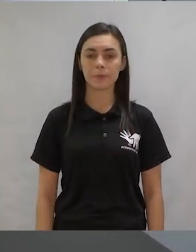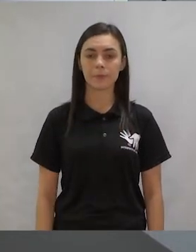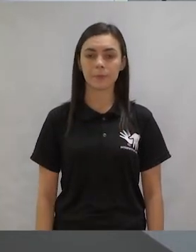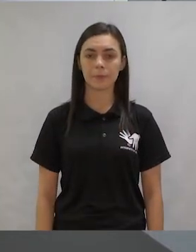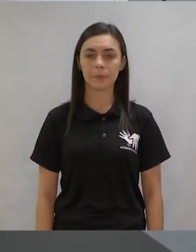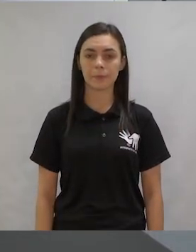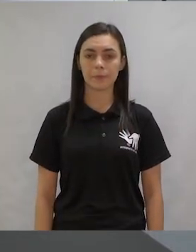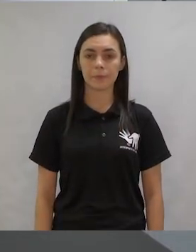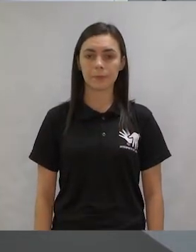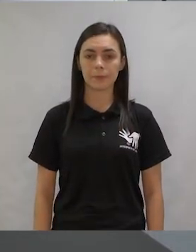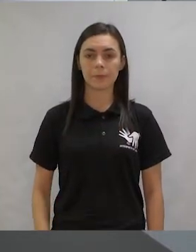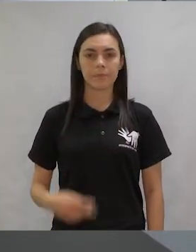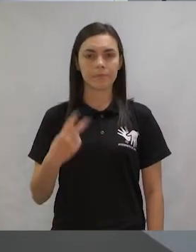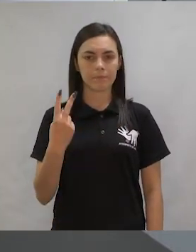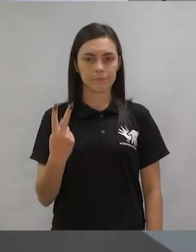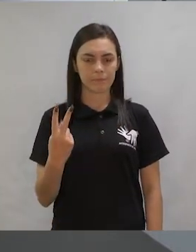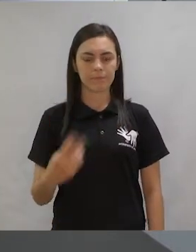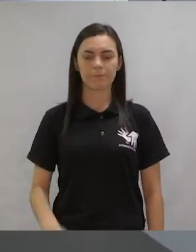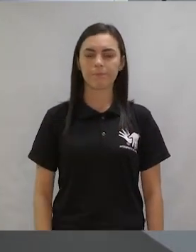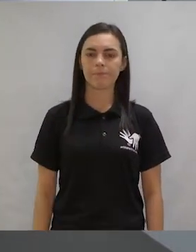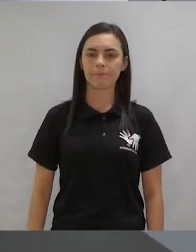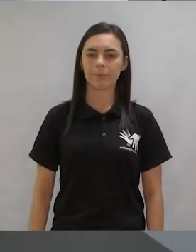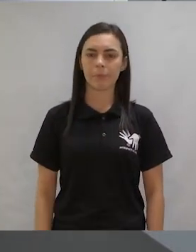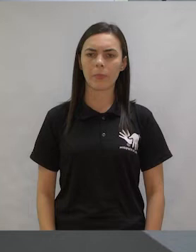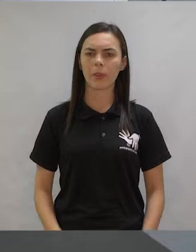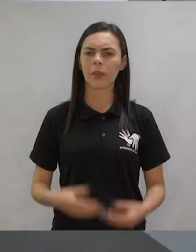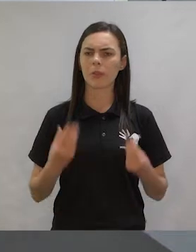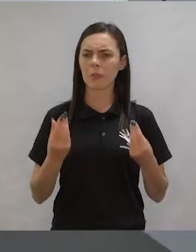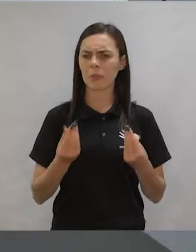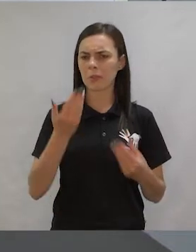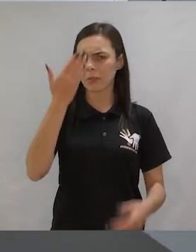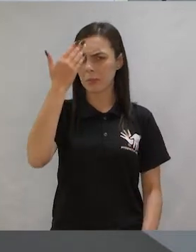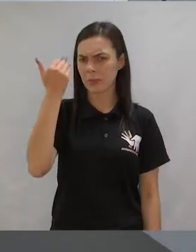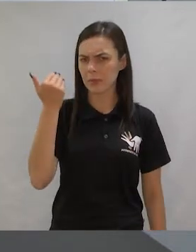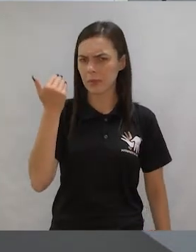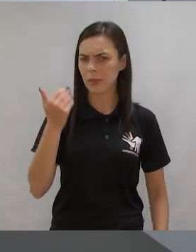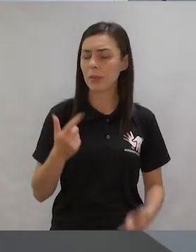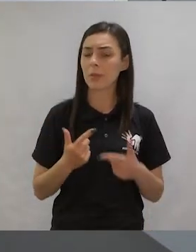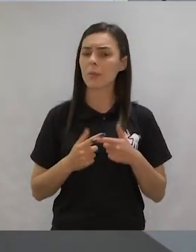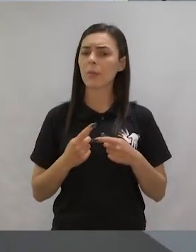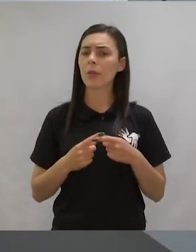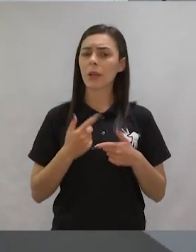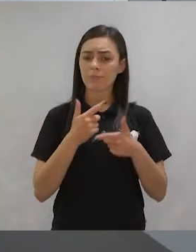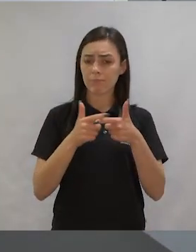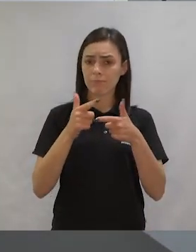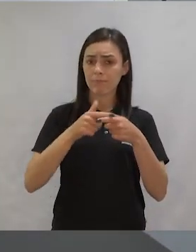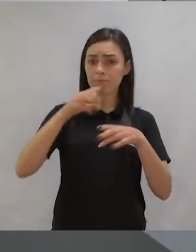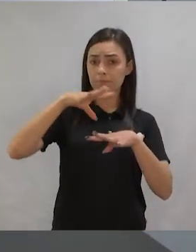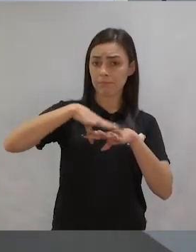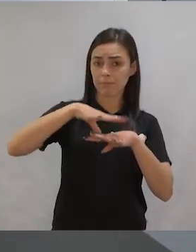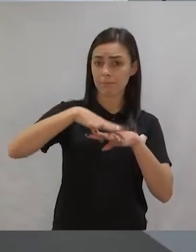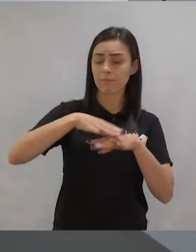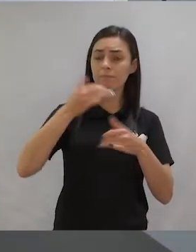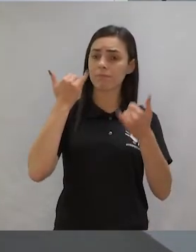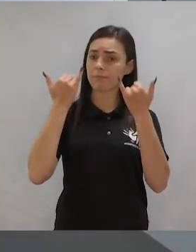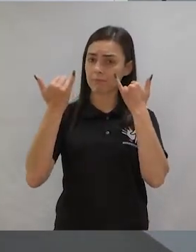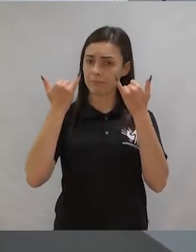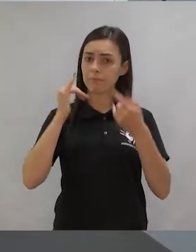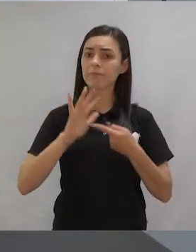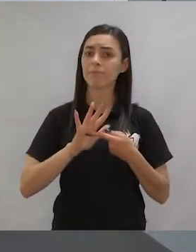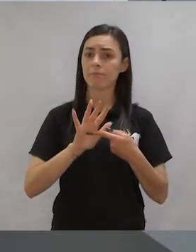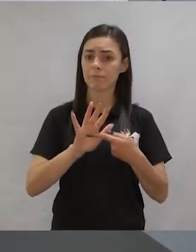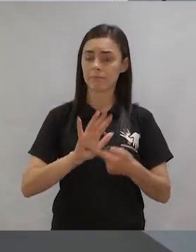é igual a 2. Como que eu sei isso? O problema me forneceu